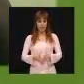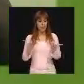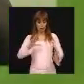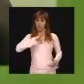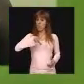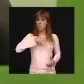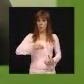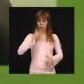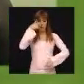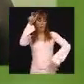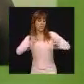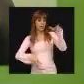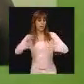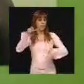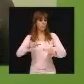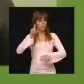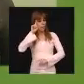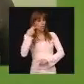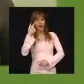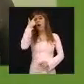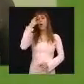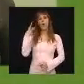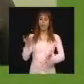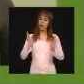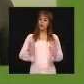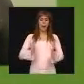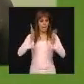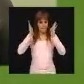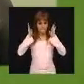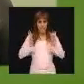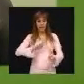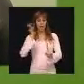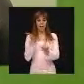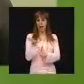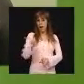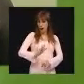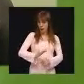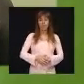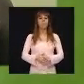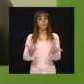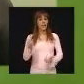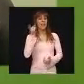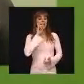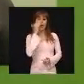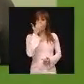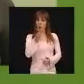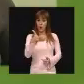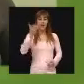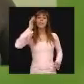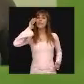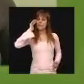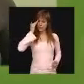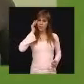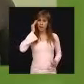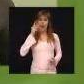O mundo civilizado já compreendeu que é preciso despenalizar. No dia 11 de